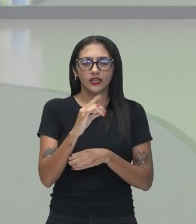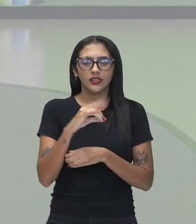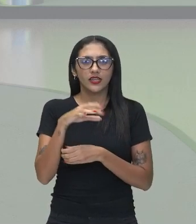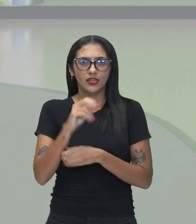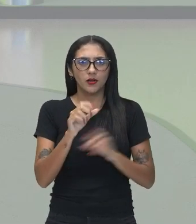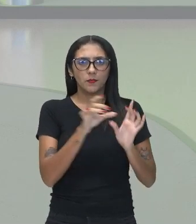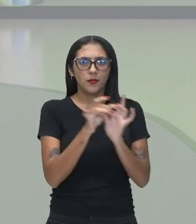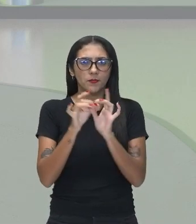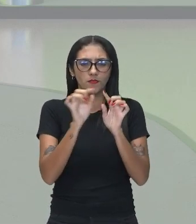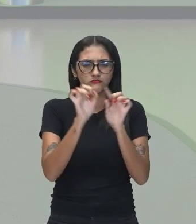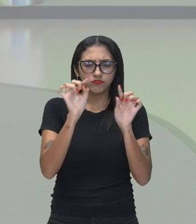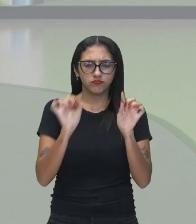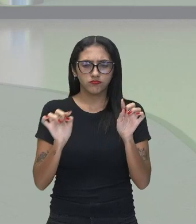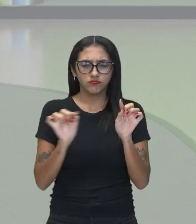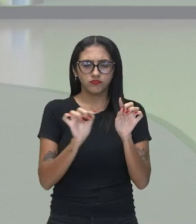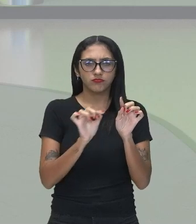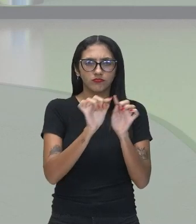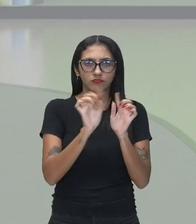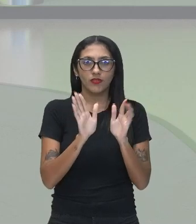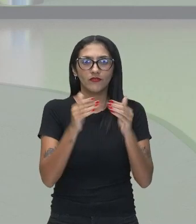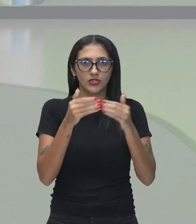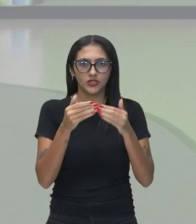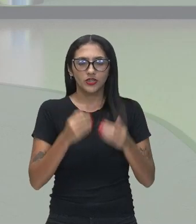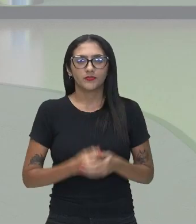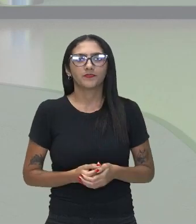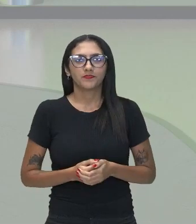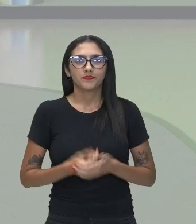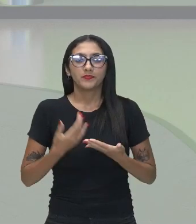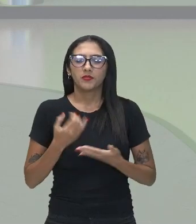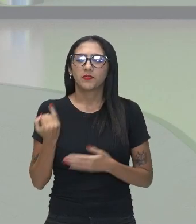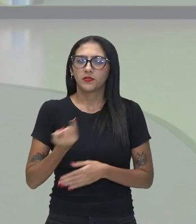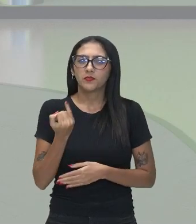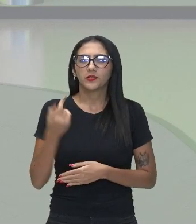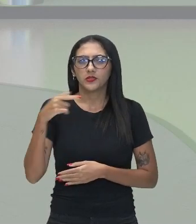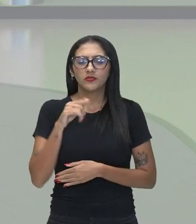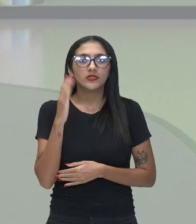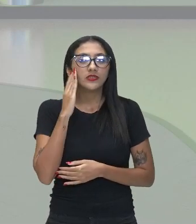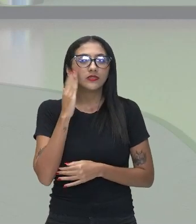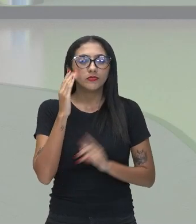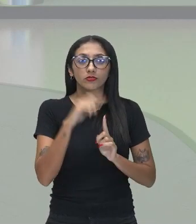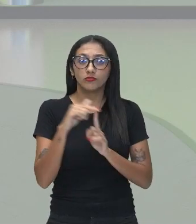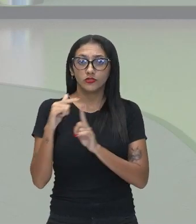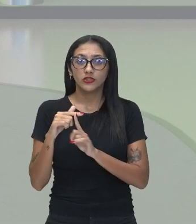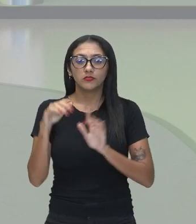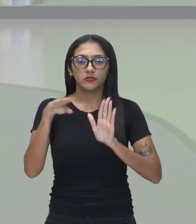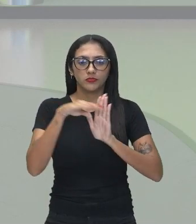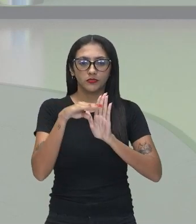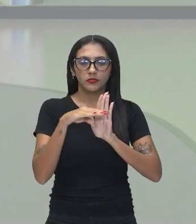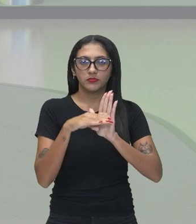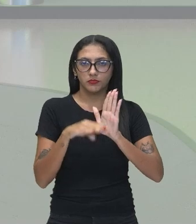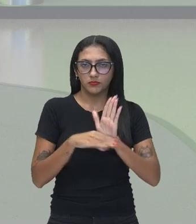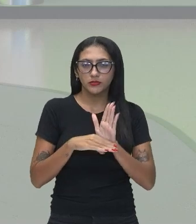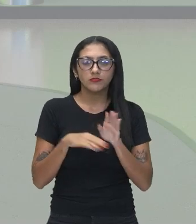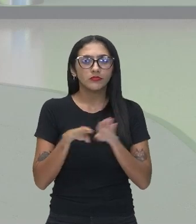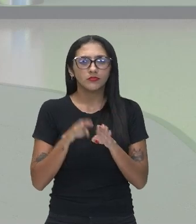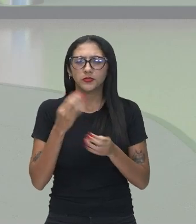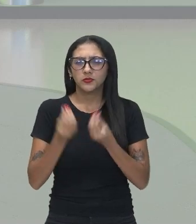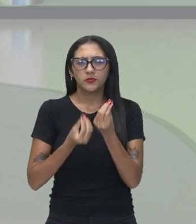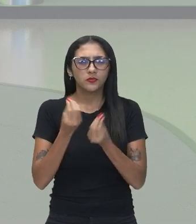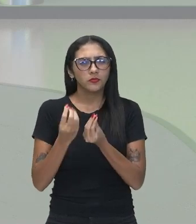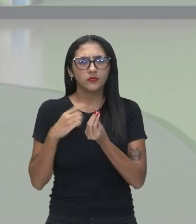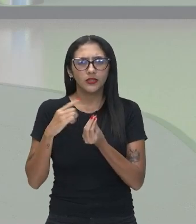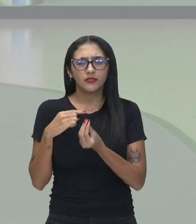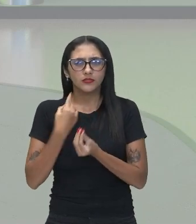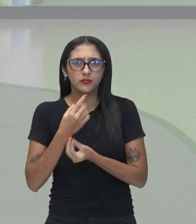vocês verem como é a importância de estudar a classificação das cadeias carbônicas e como elas estão presentes no nosso dia a